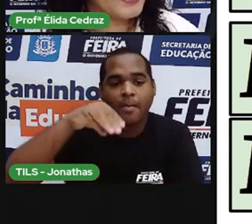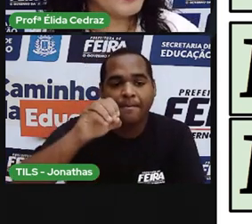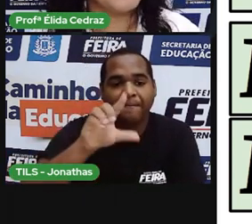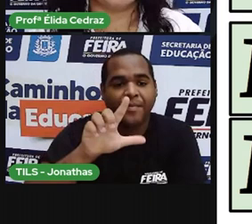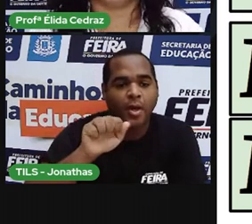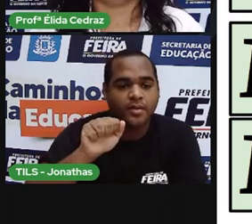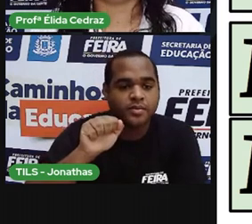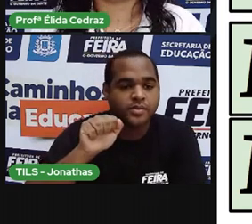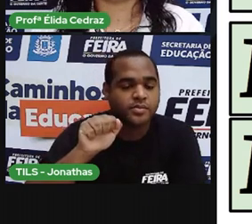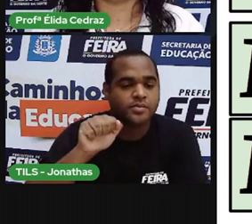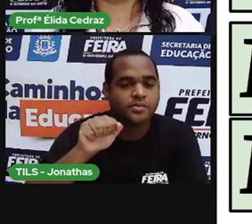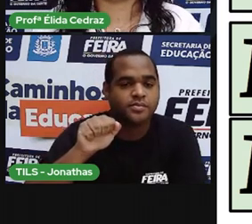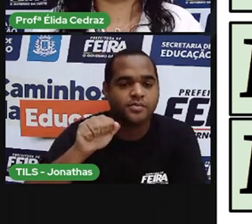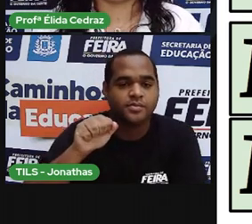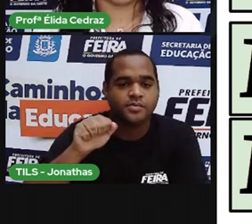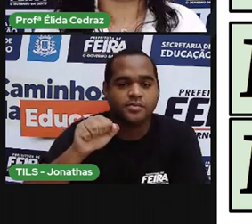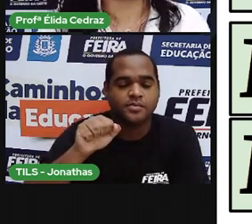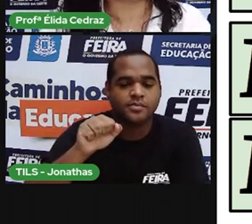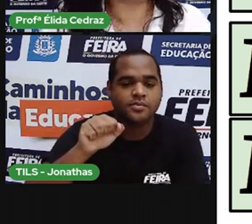Mola.